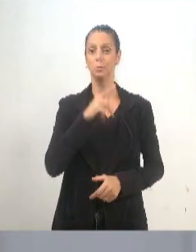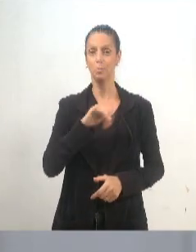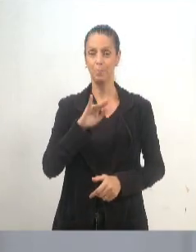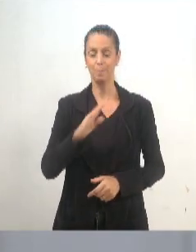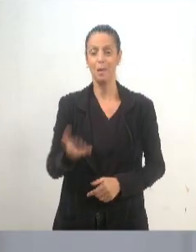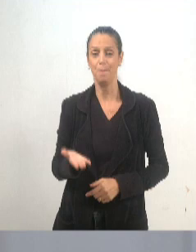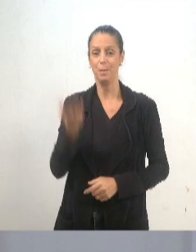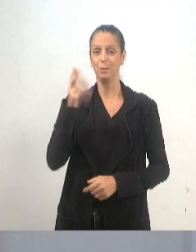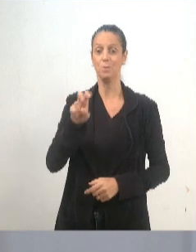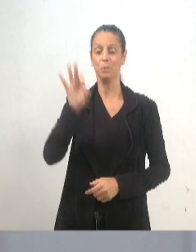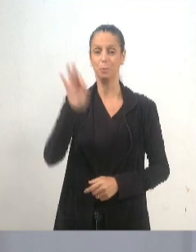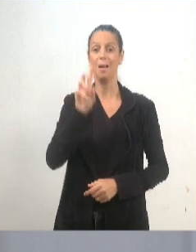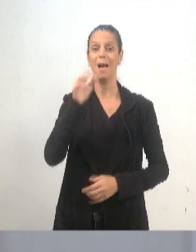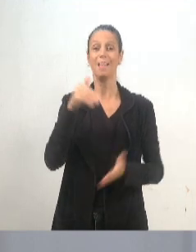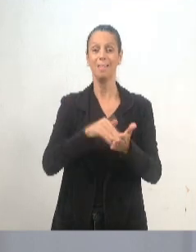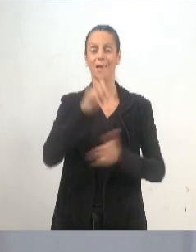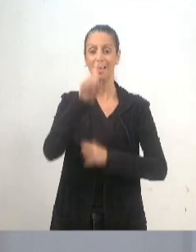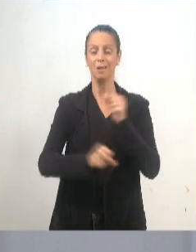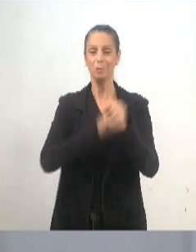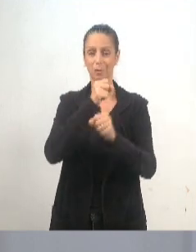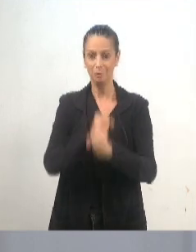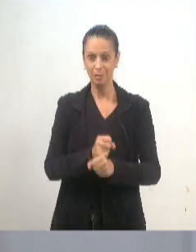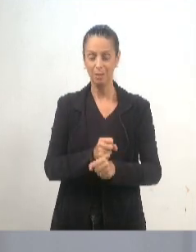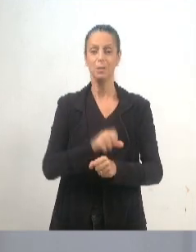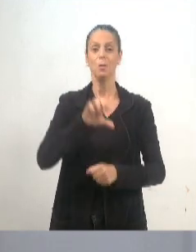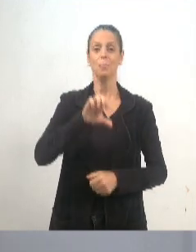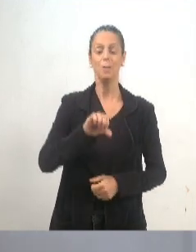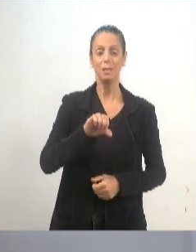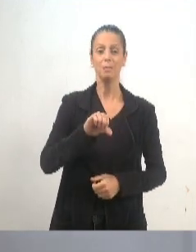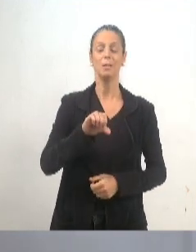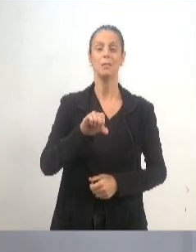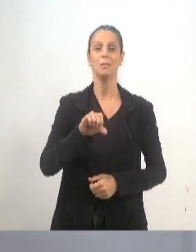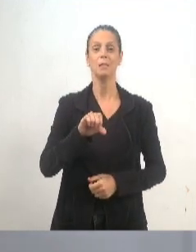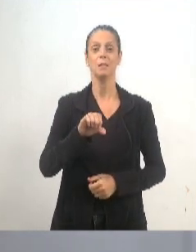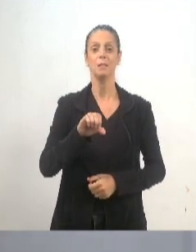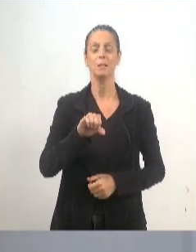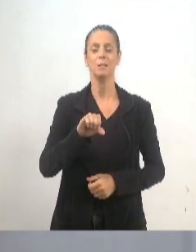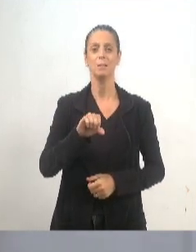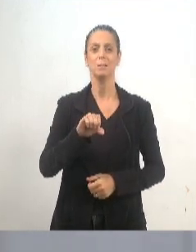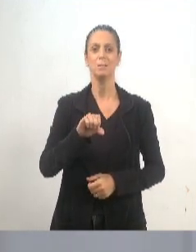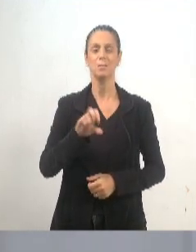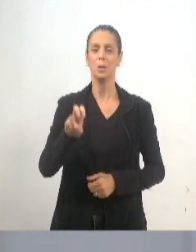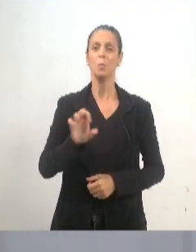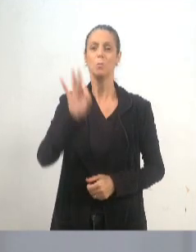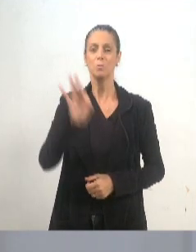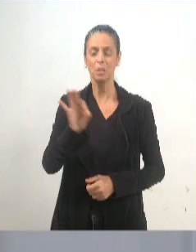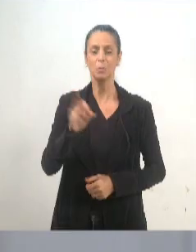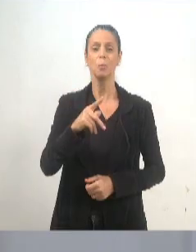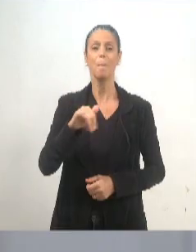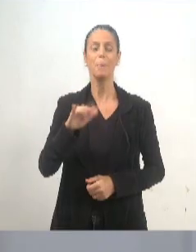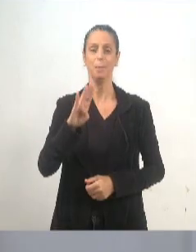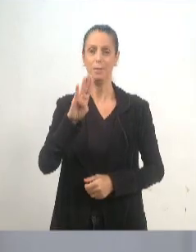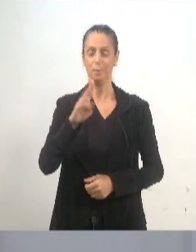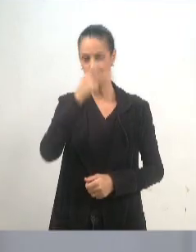5 pontos até o ano que vem, chegando a 92% do PIB de endividamento. E aqui eu faço uma provocação